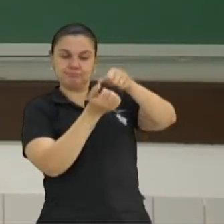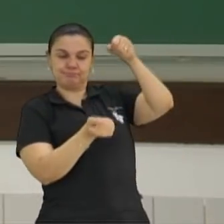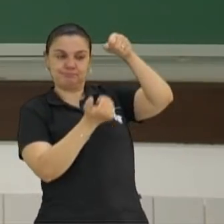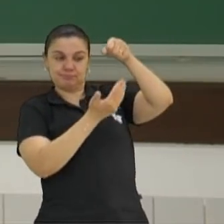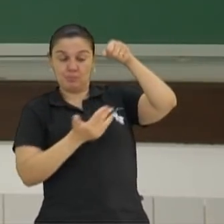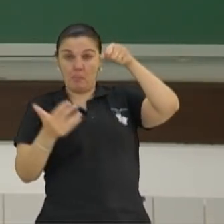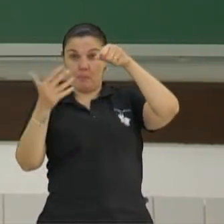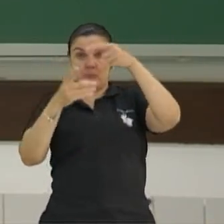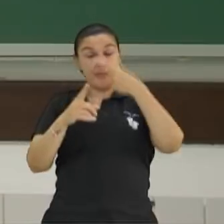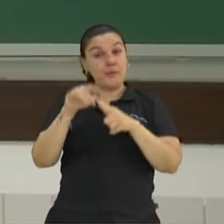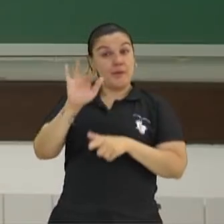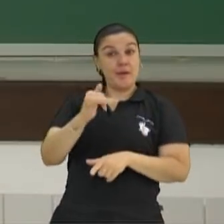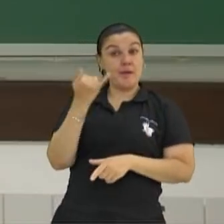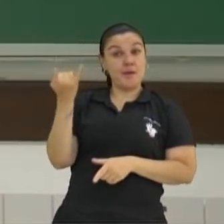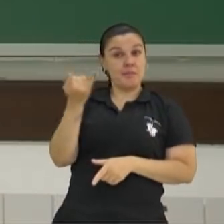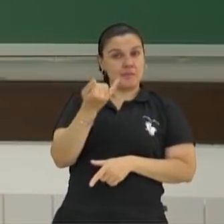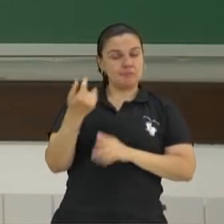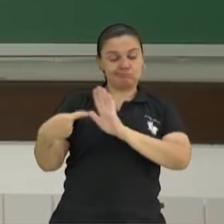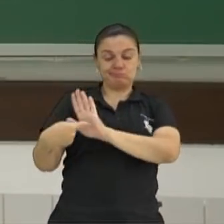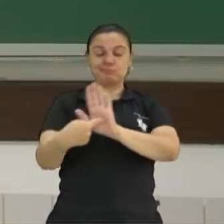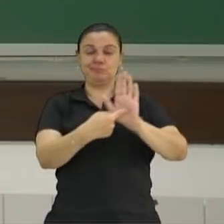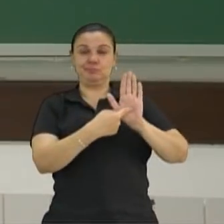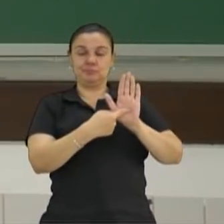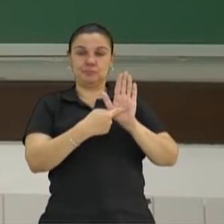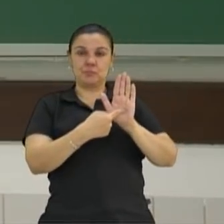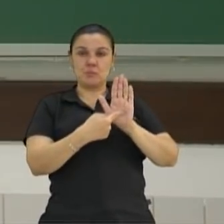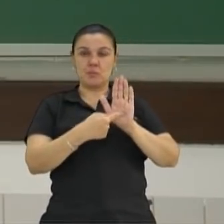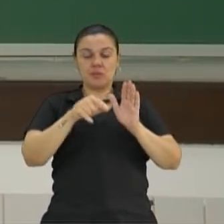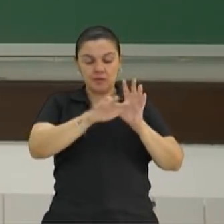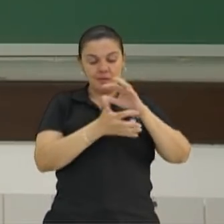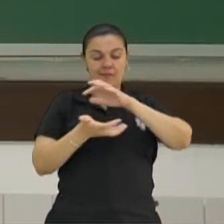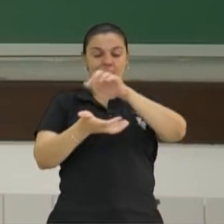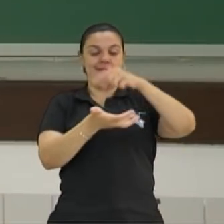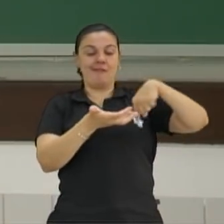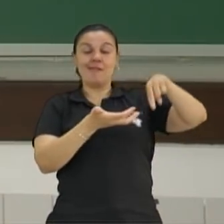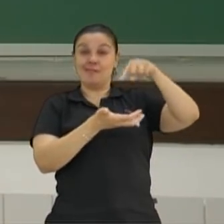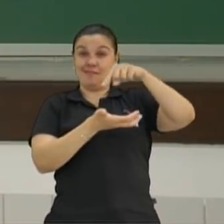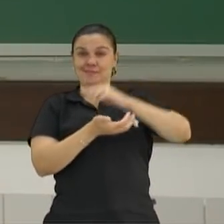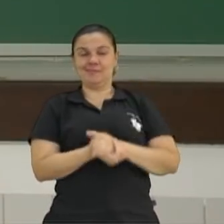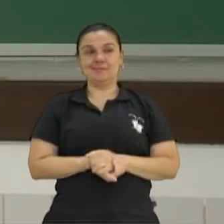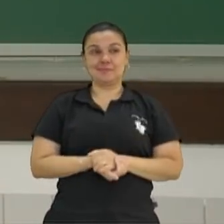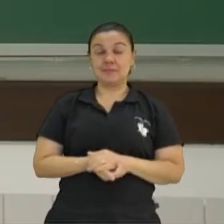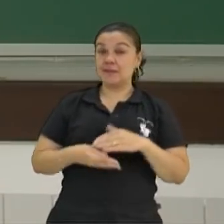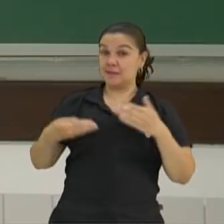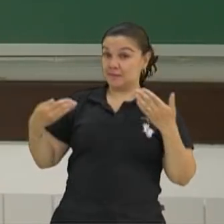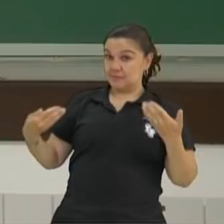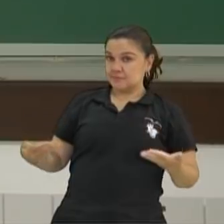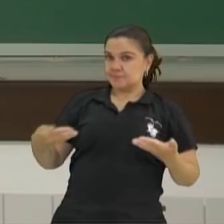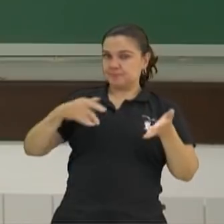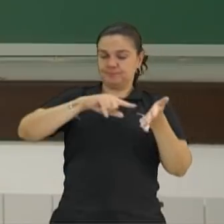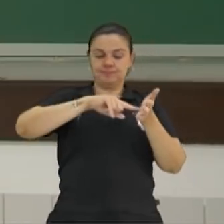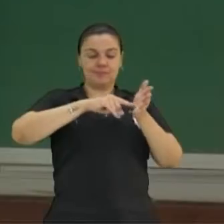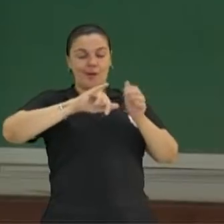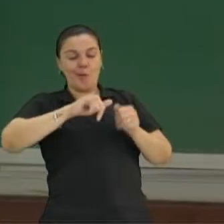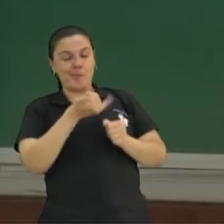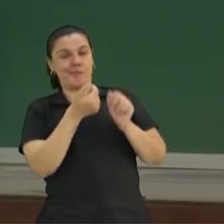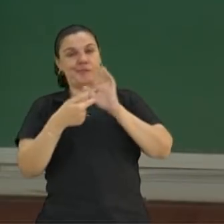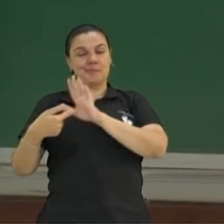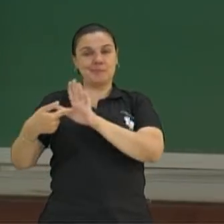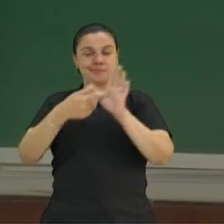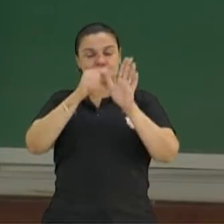mapas, pois são ferramentas de representação da superfície terrestre. E essas ferramentas de representação